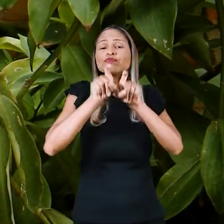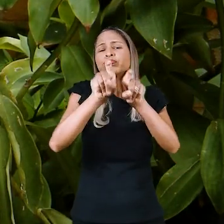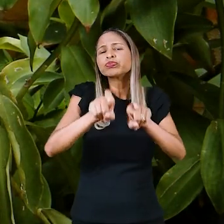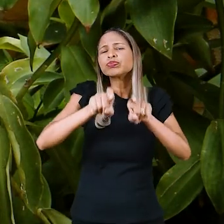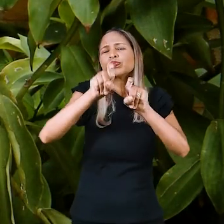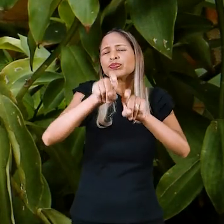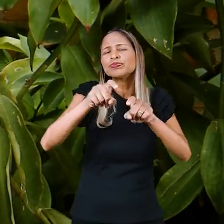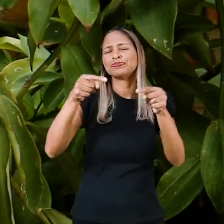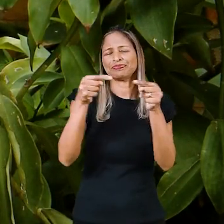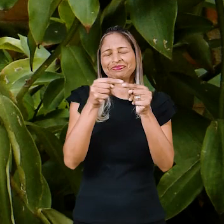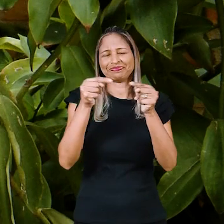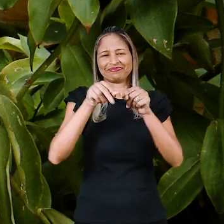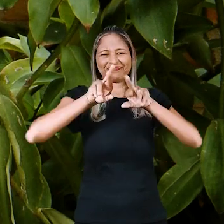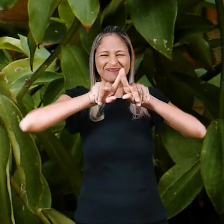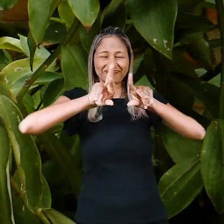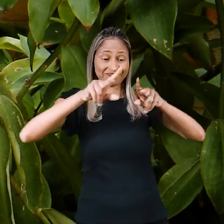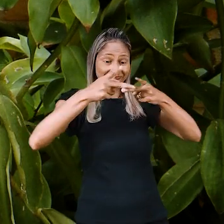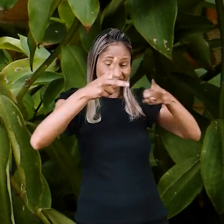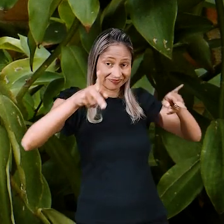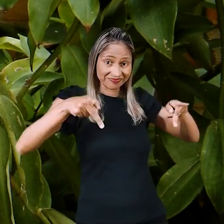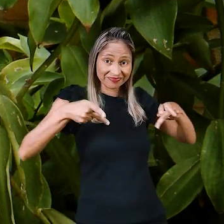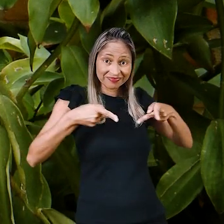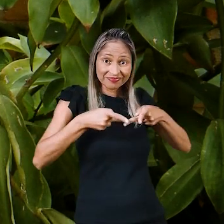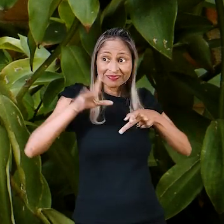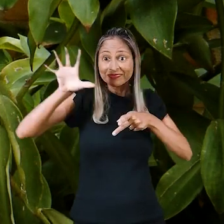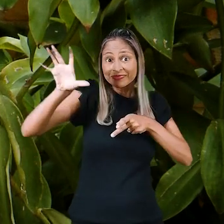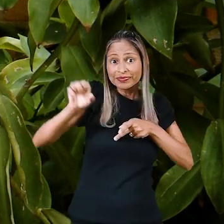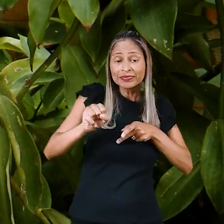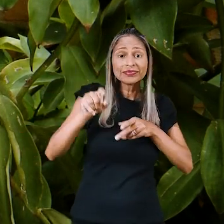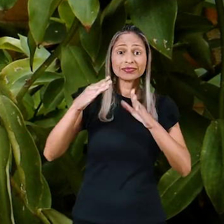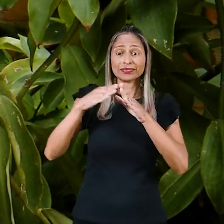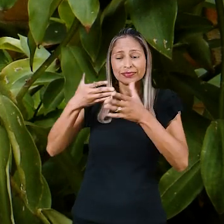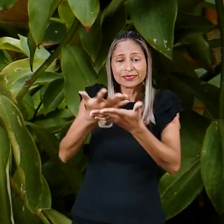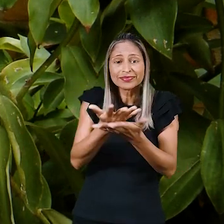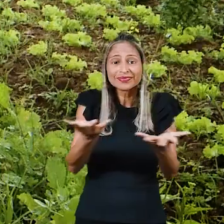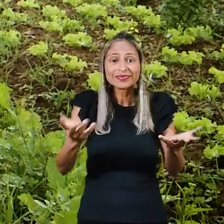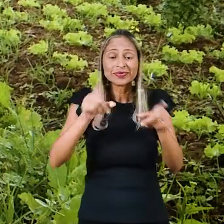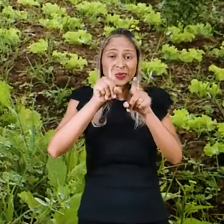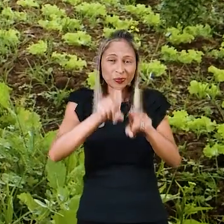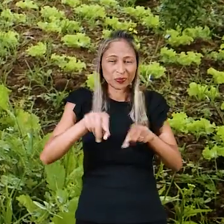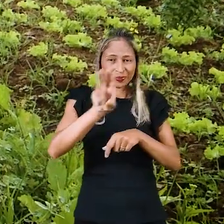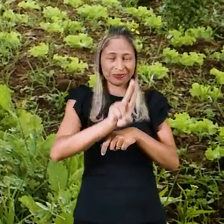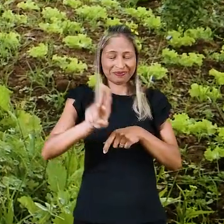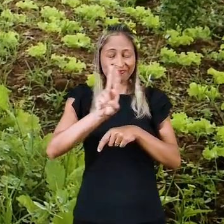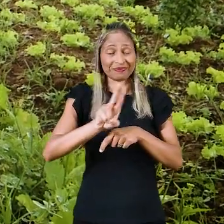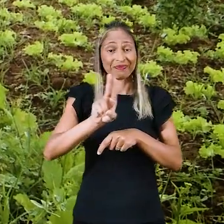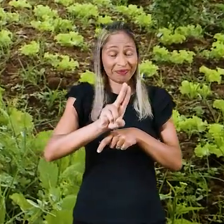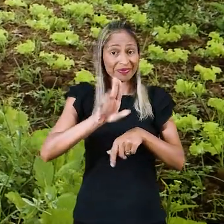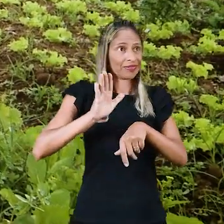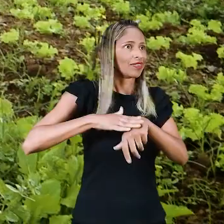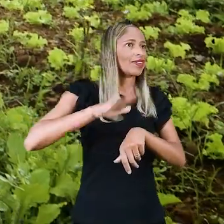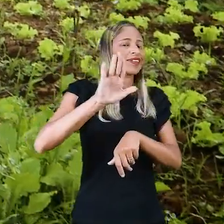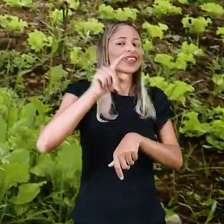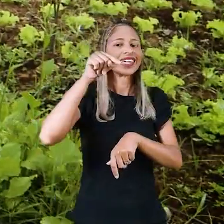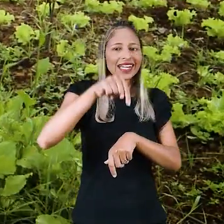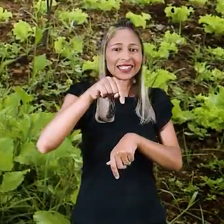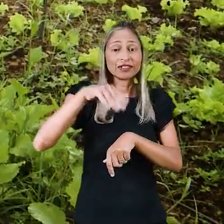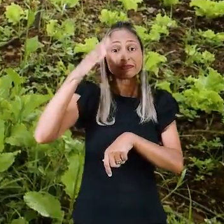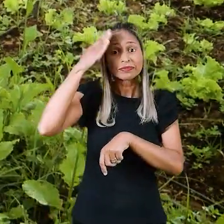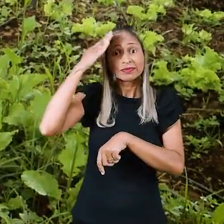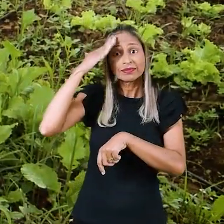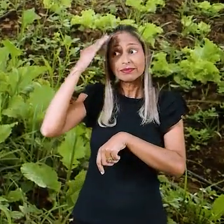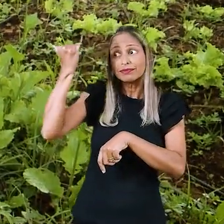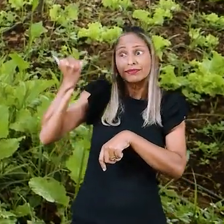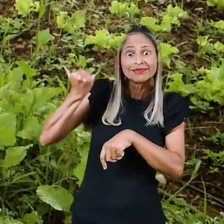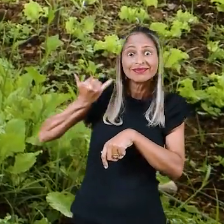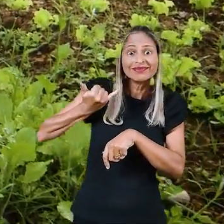da roça. Faziam vários pratos colhidos no meio do mato. Na roça a gente usava muito e aqui eu vim